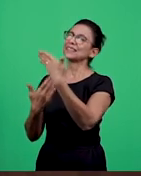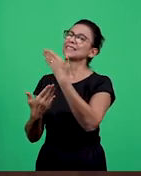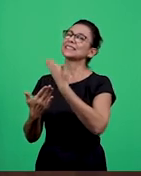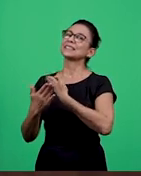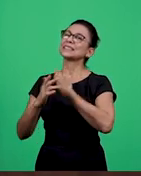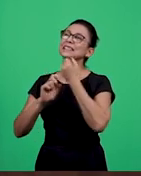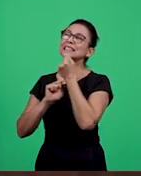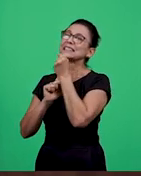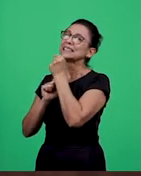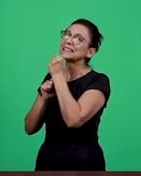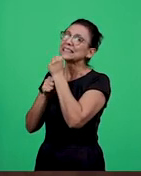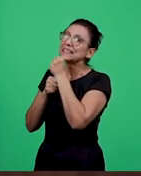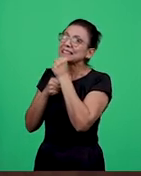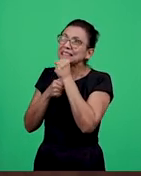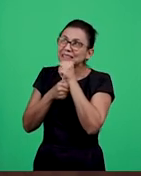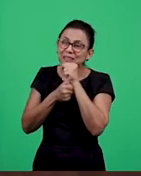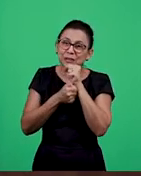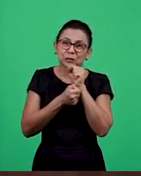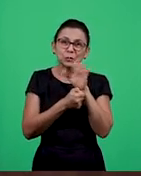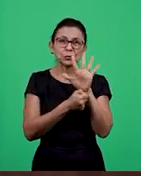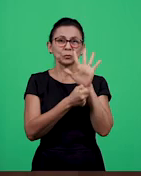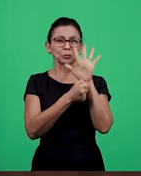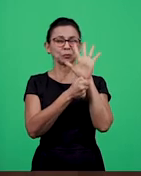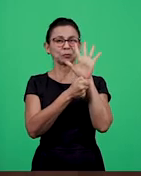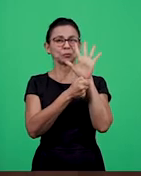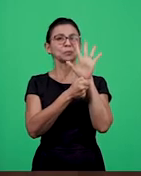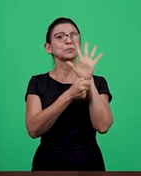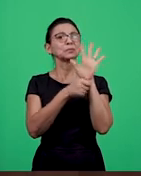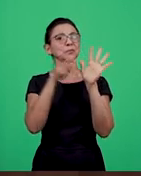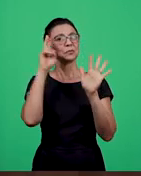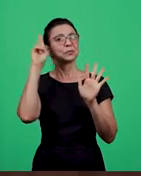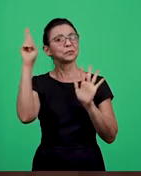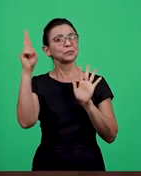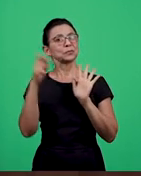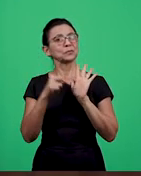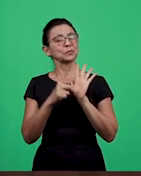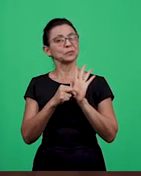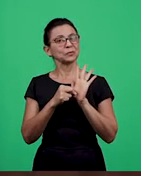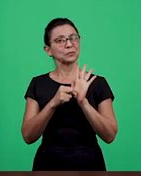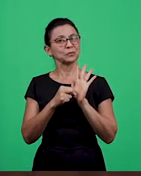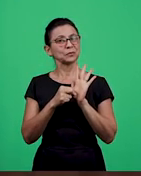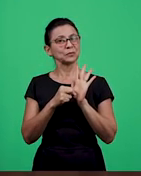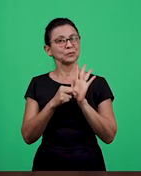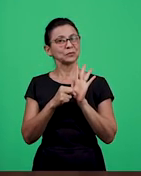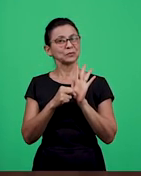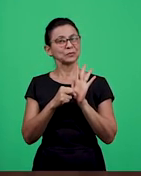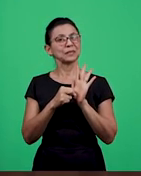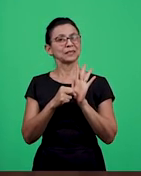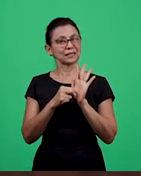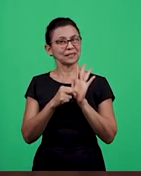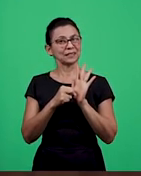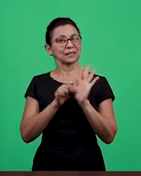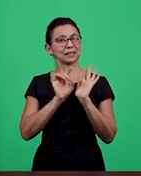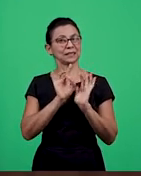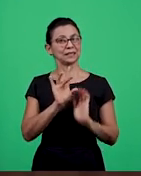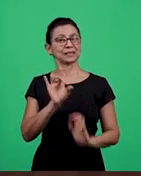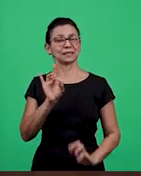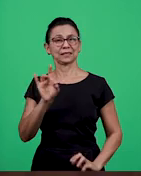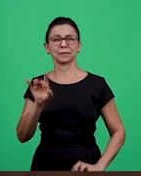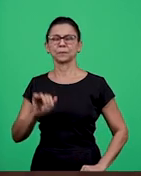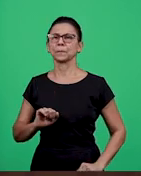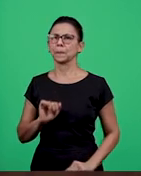eternidade, dos segredos revelados por Deus para a nossa vida. Ó, a